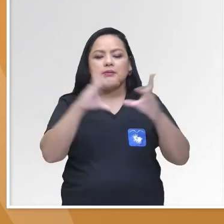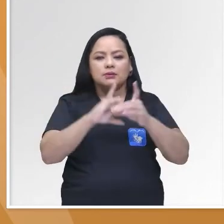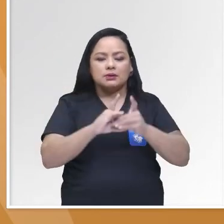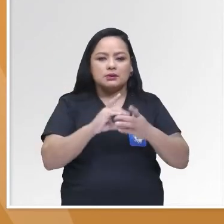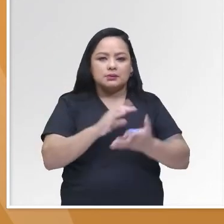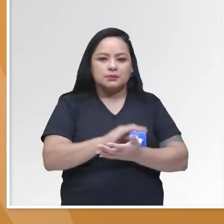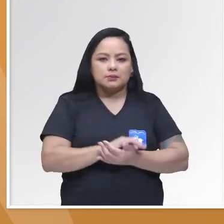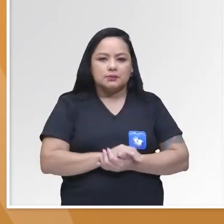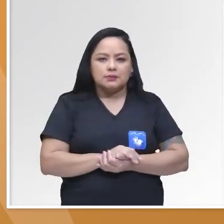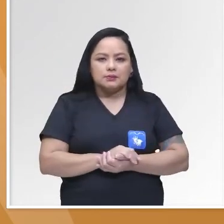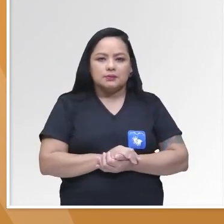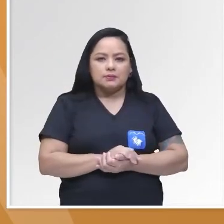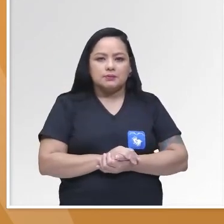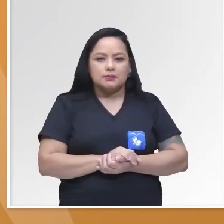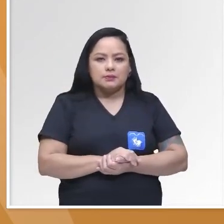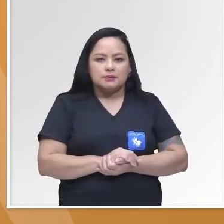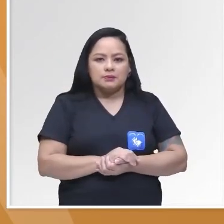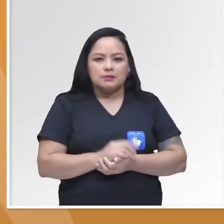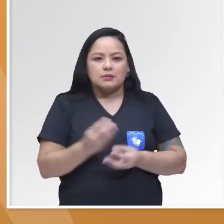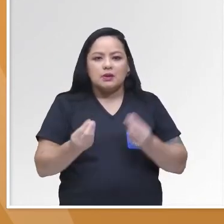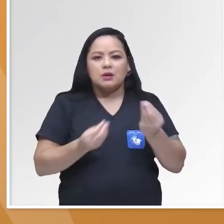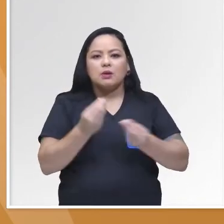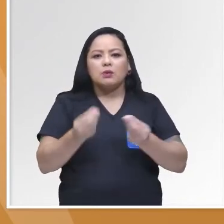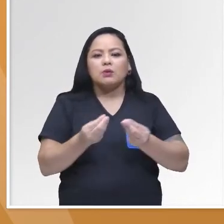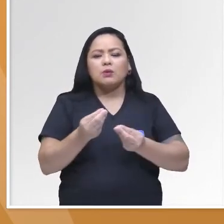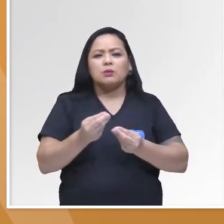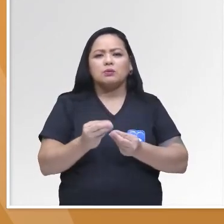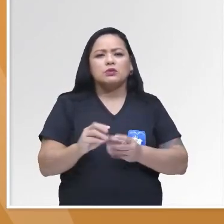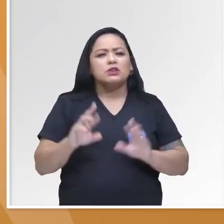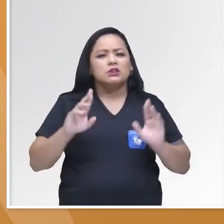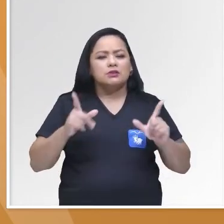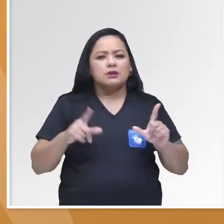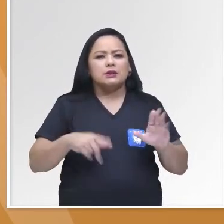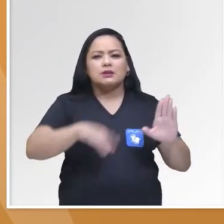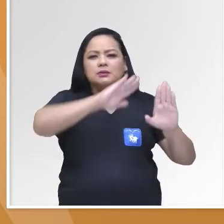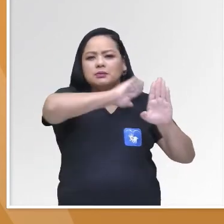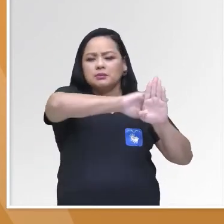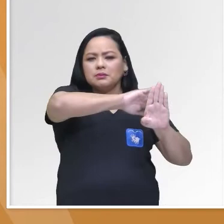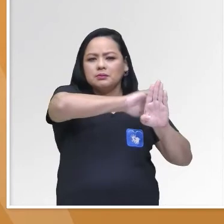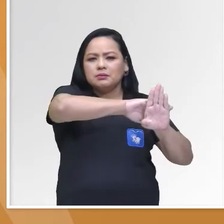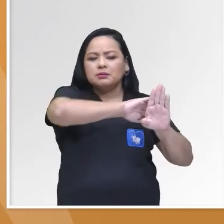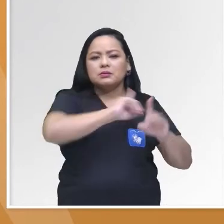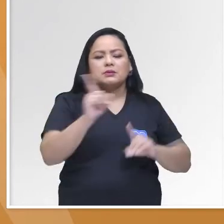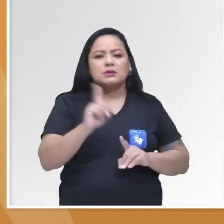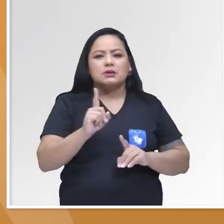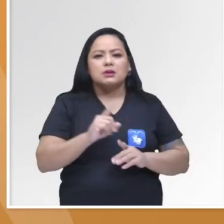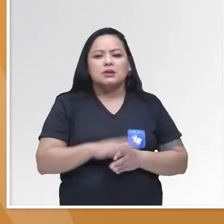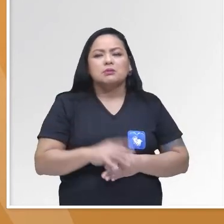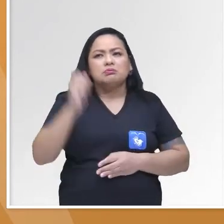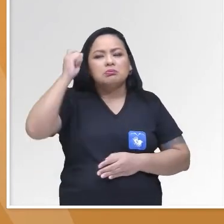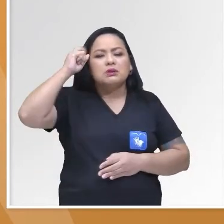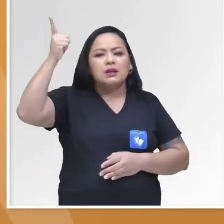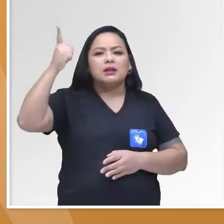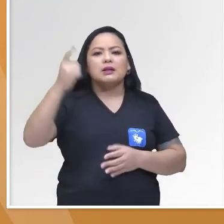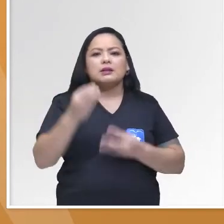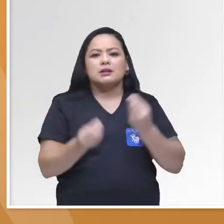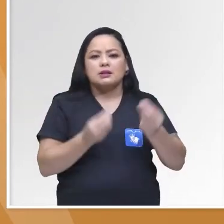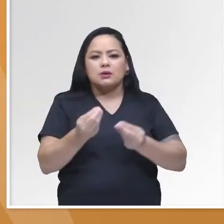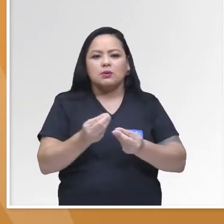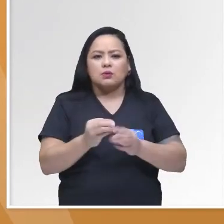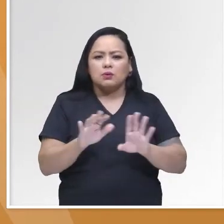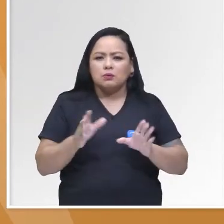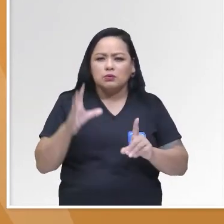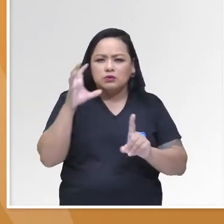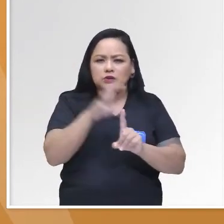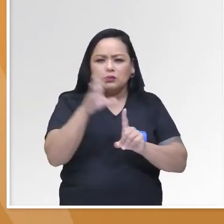democracia menos em termos ideológicos, menos em termos de ideias que são levadas